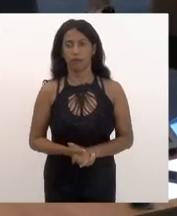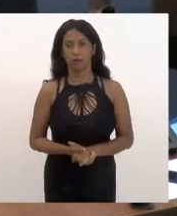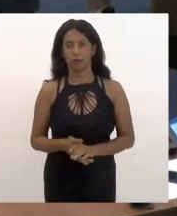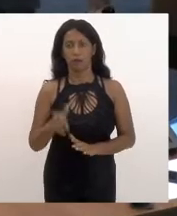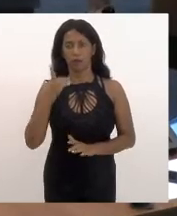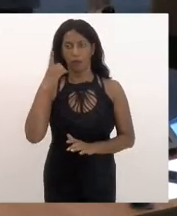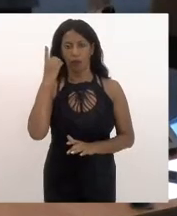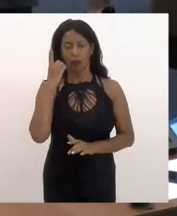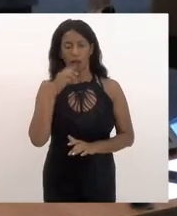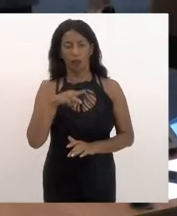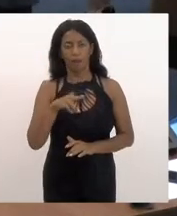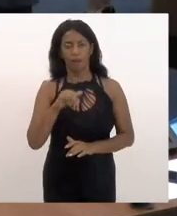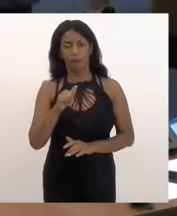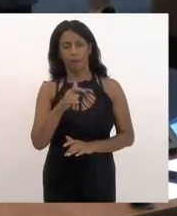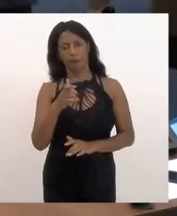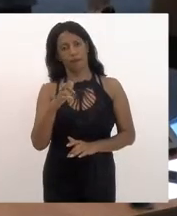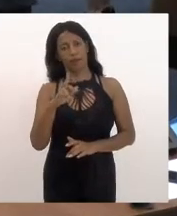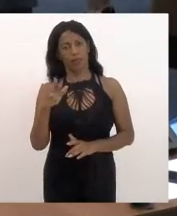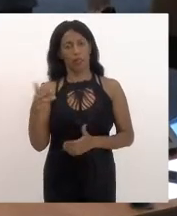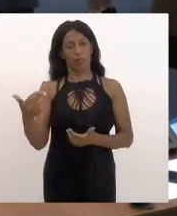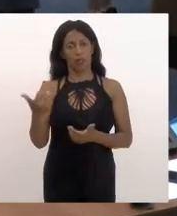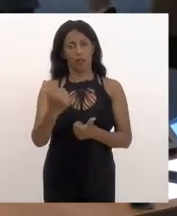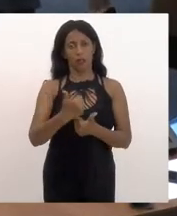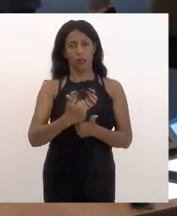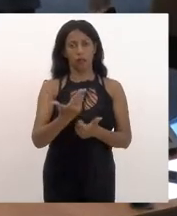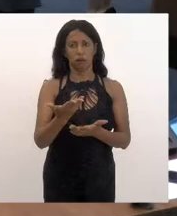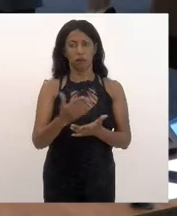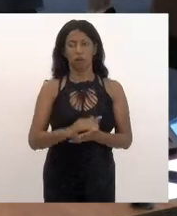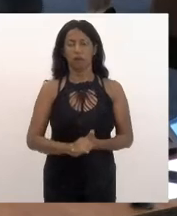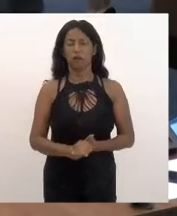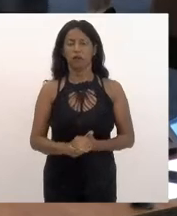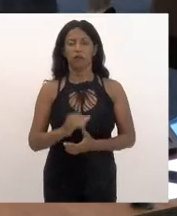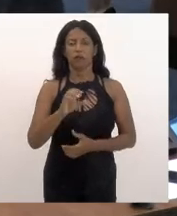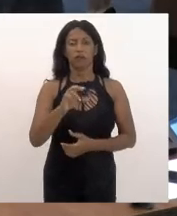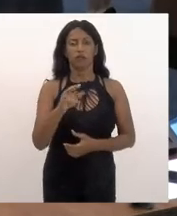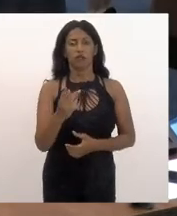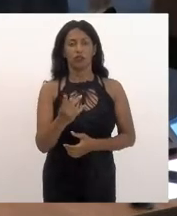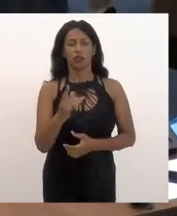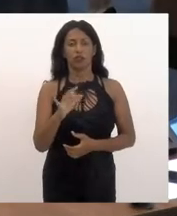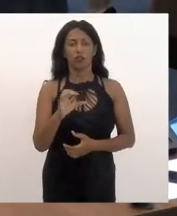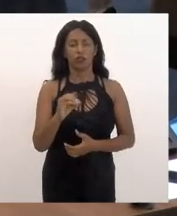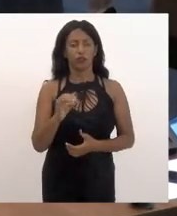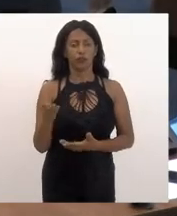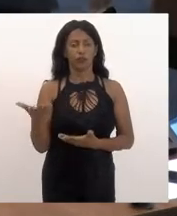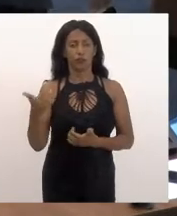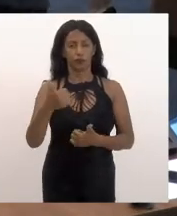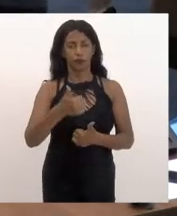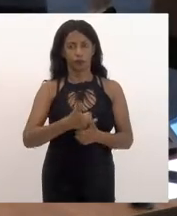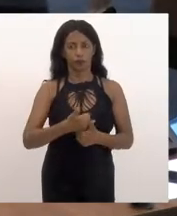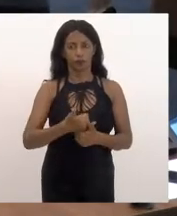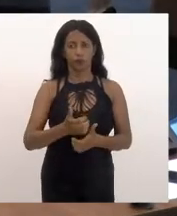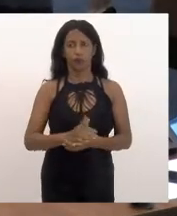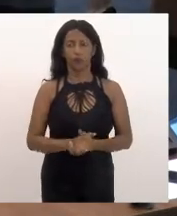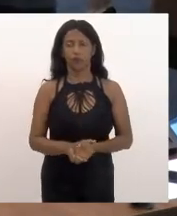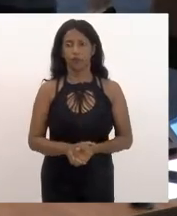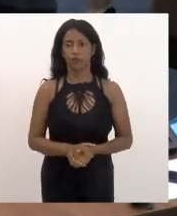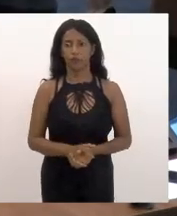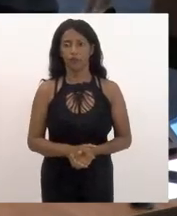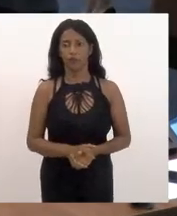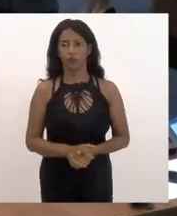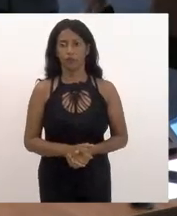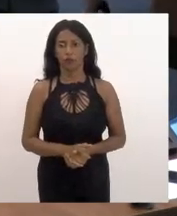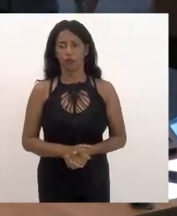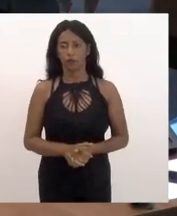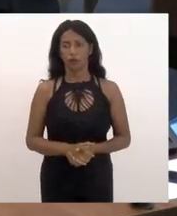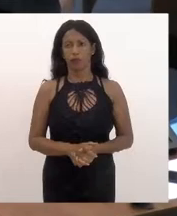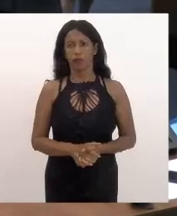Deputado Marcos Miller, deputado Marcos Miller, deputado Chico Machado, deputado Chico, você pode...